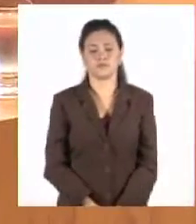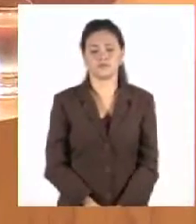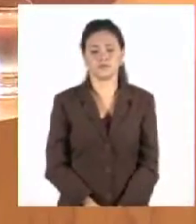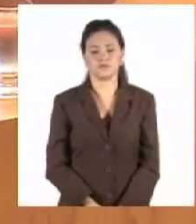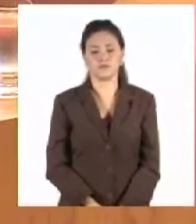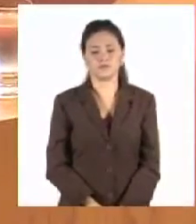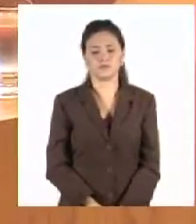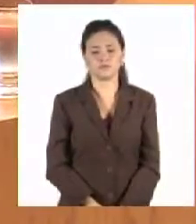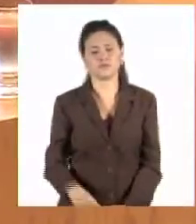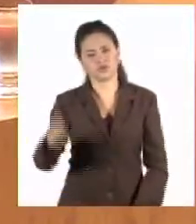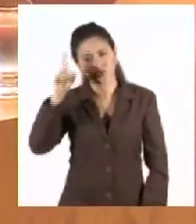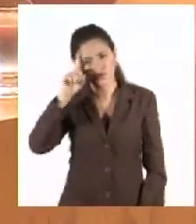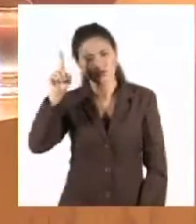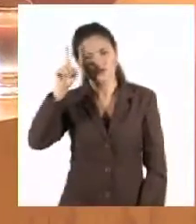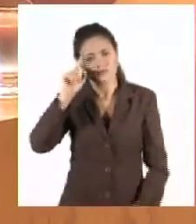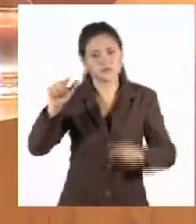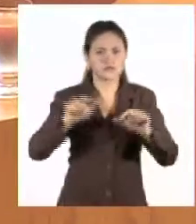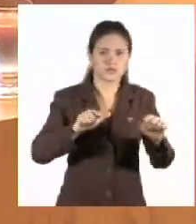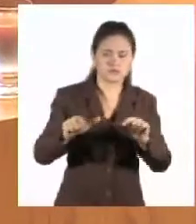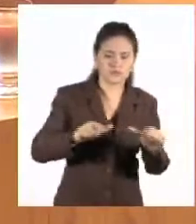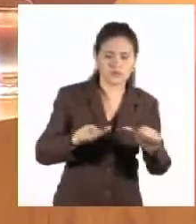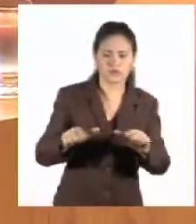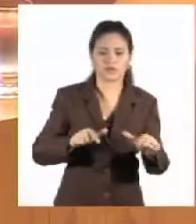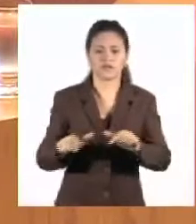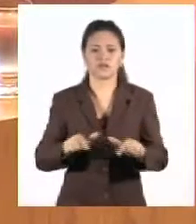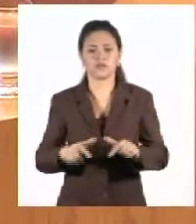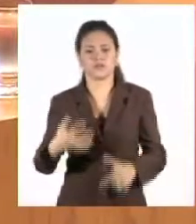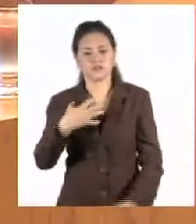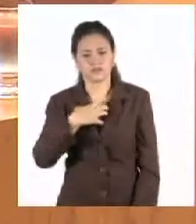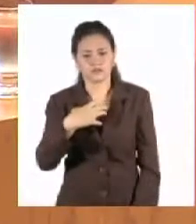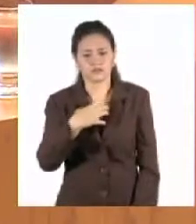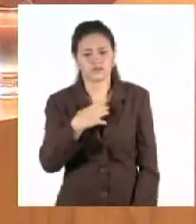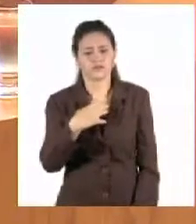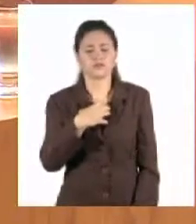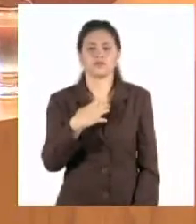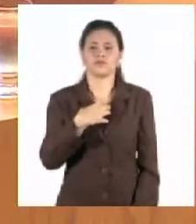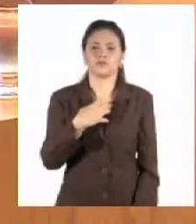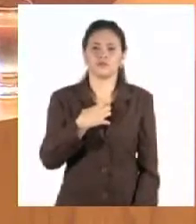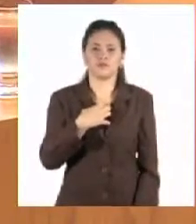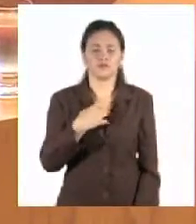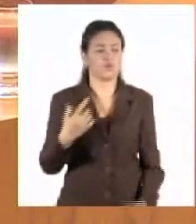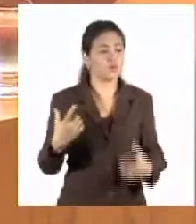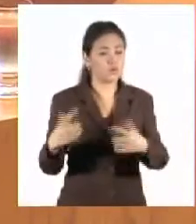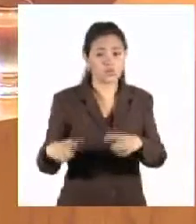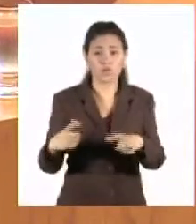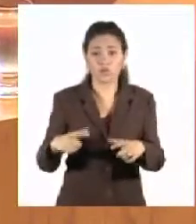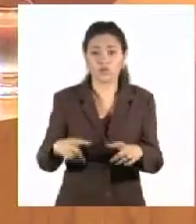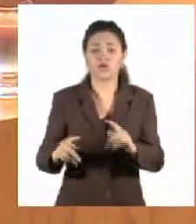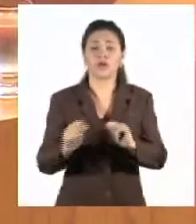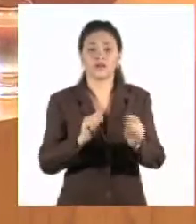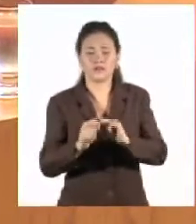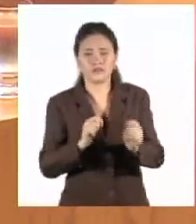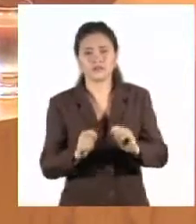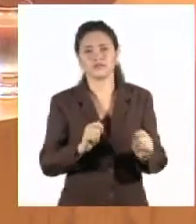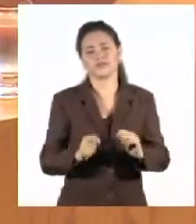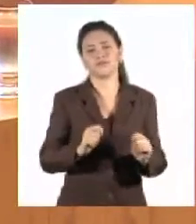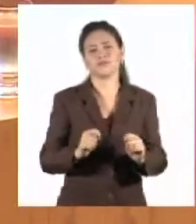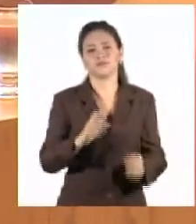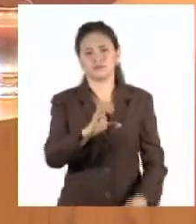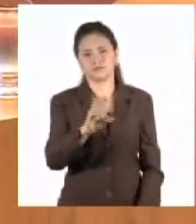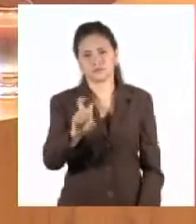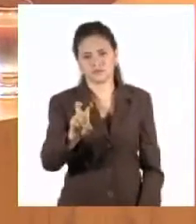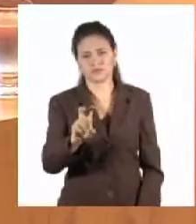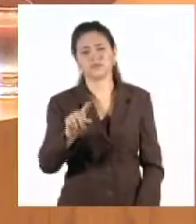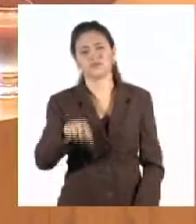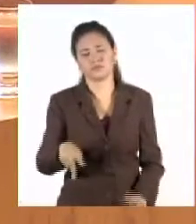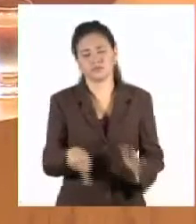dia a dia, do trabalho, do sentimento, da geopolítica, da referência econômica, o Quatrac 5 pertence a São